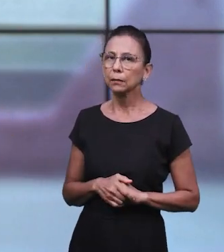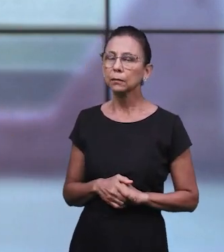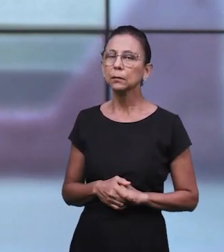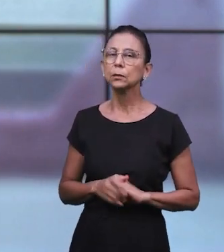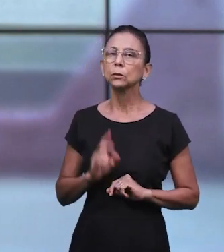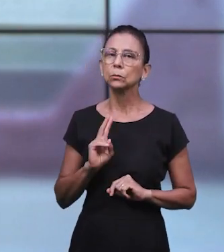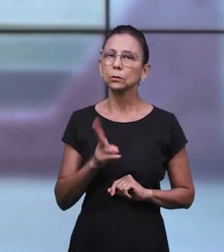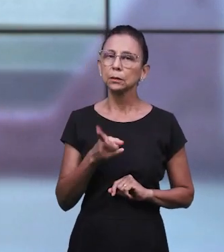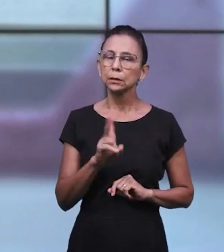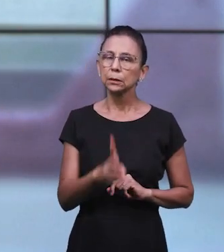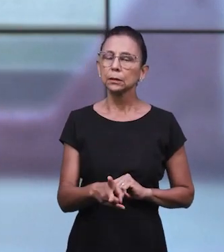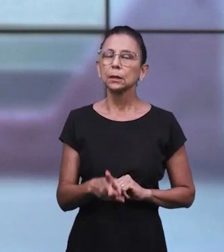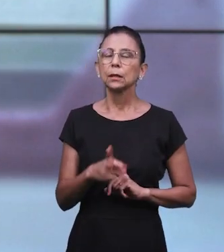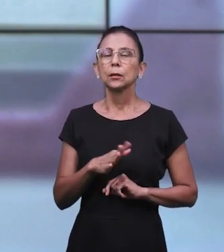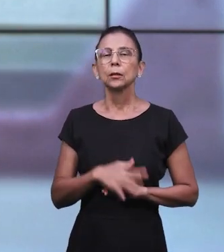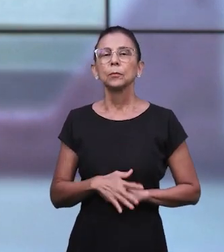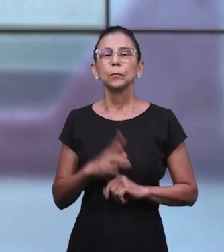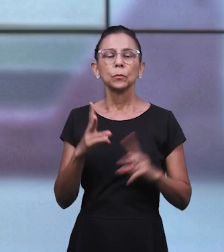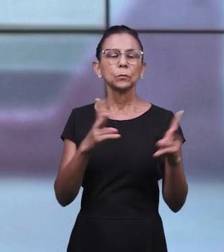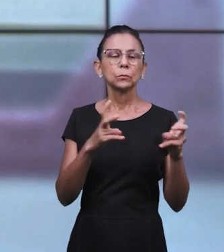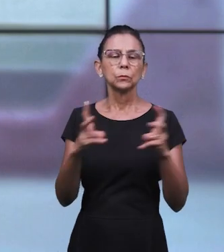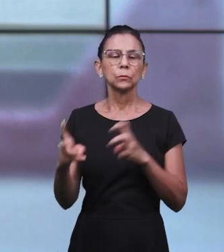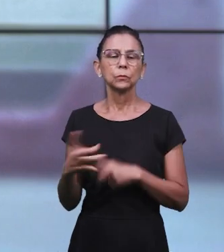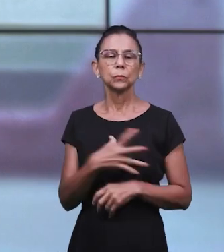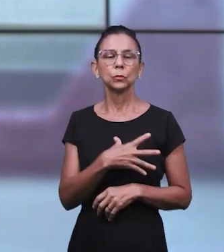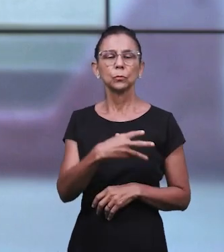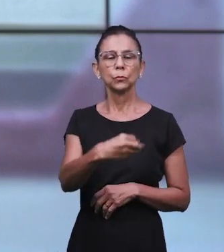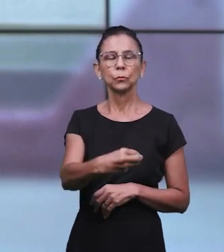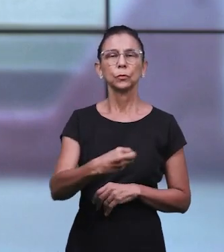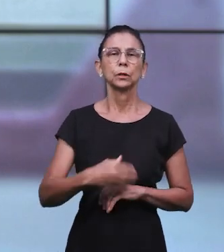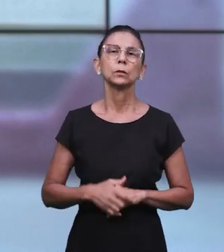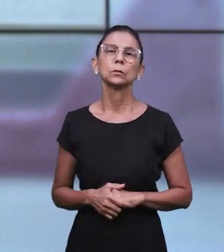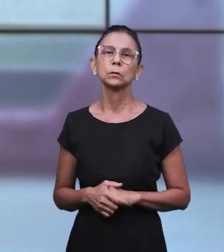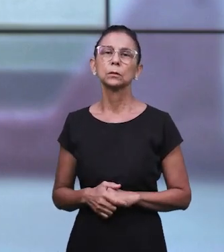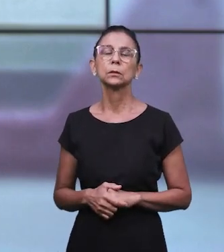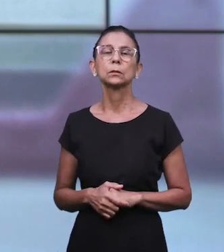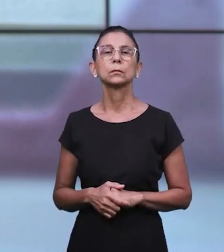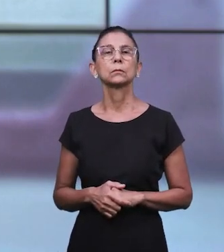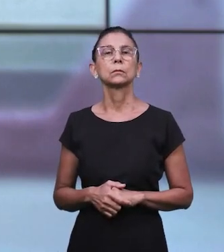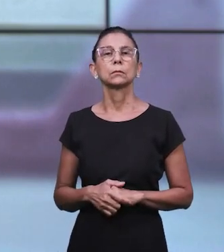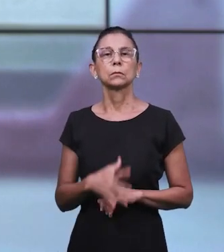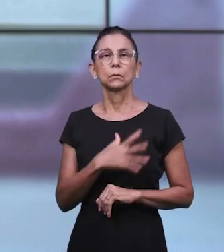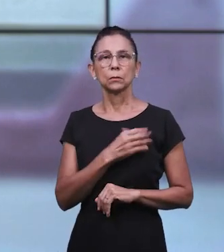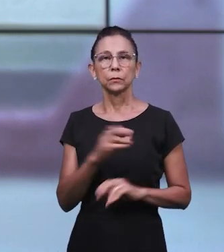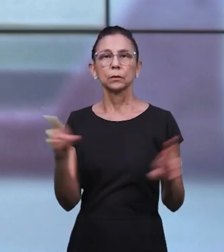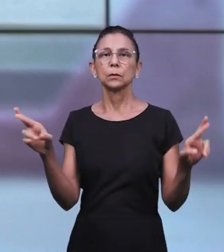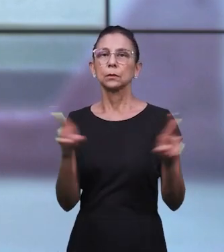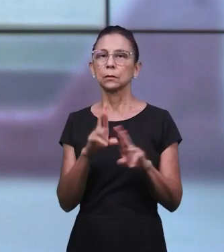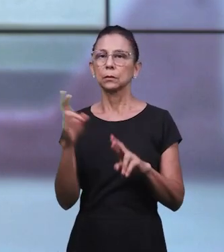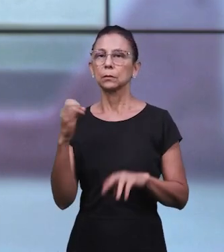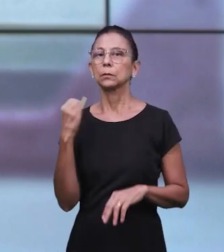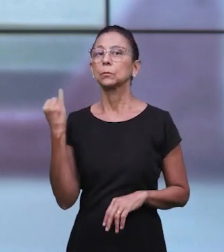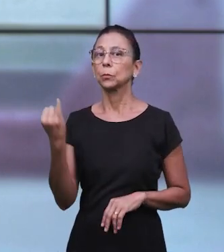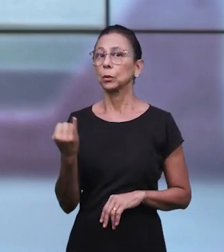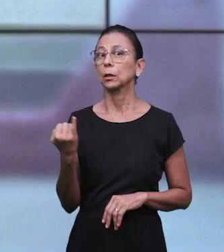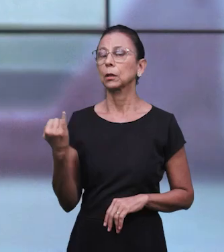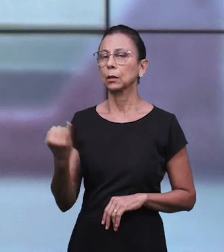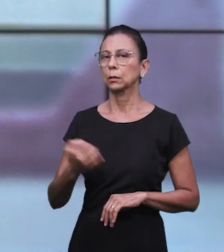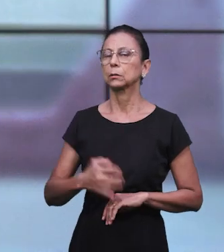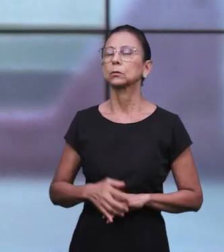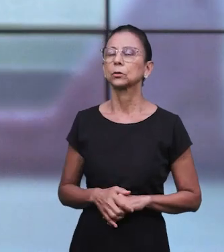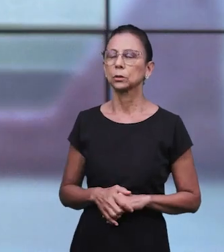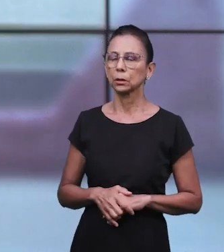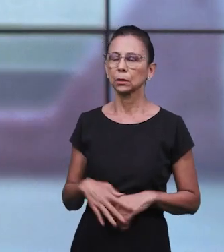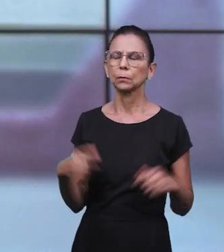por perto. Assim também é a nossa relação com os nossos filhos. Não podemos nos afastar, devemos